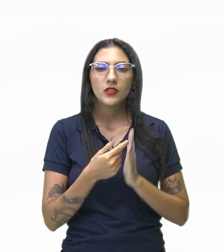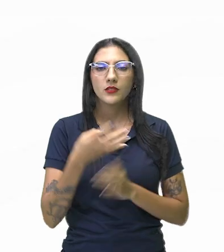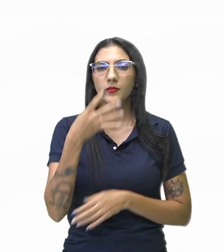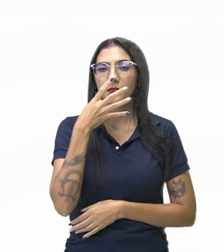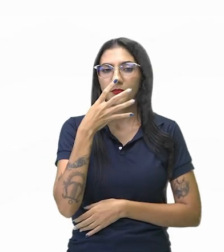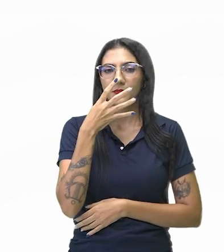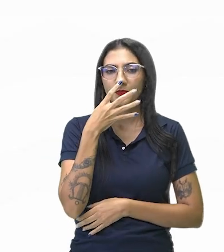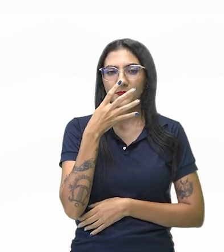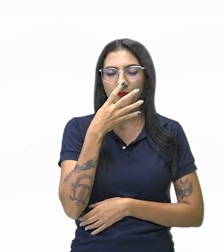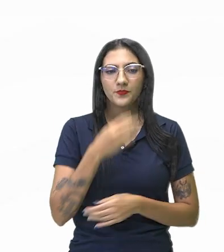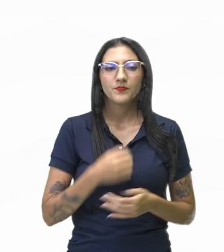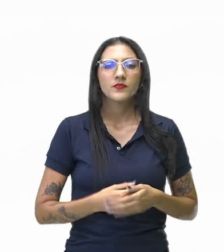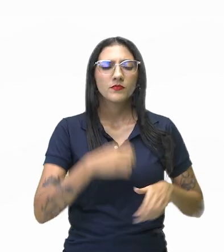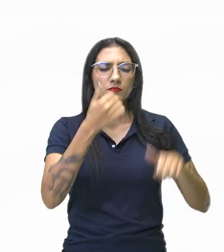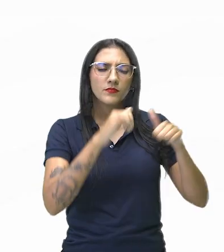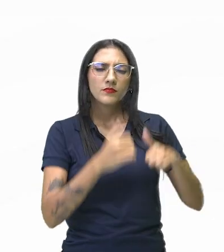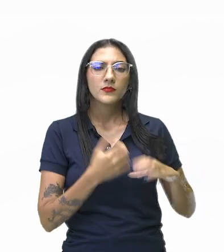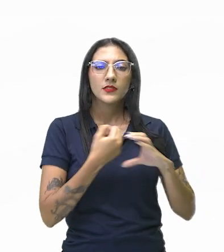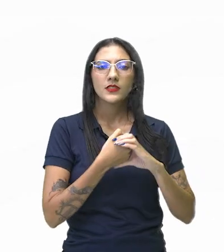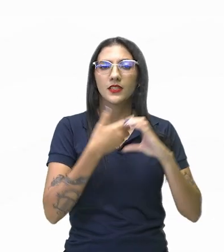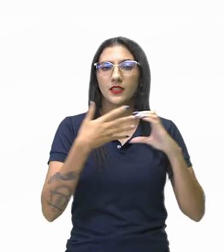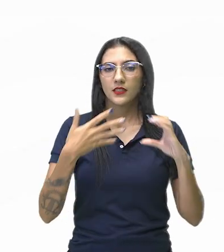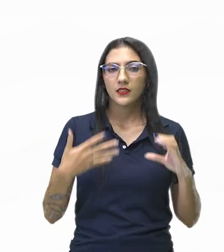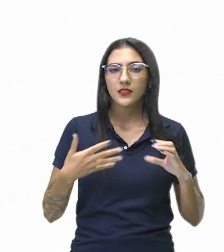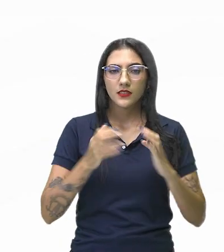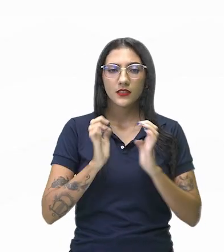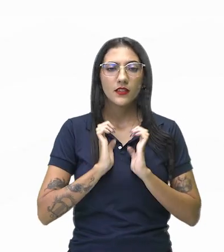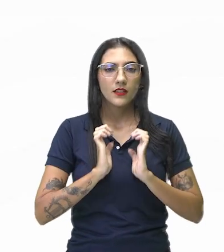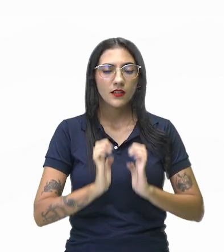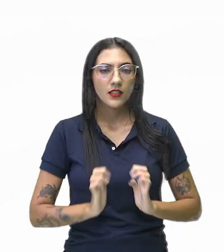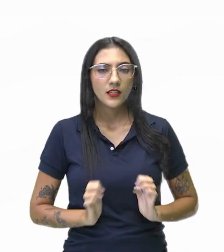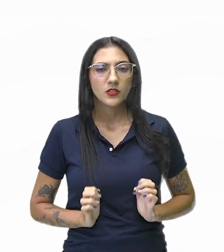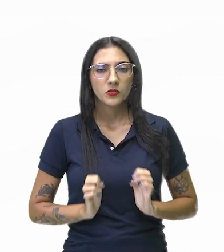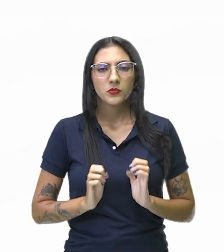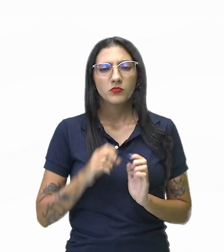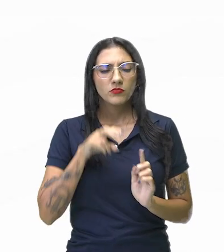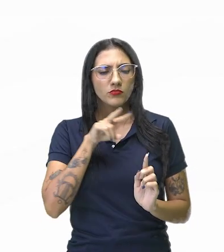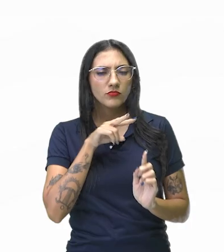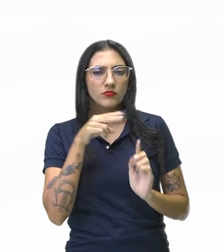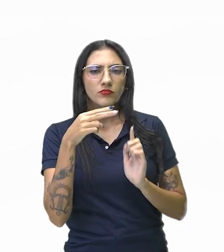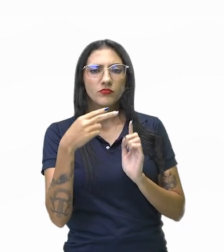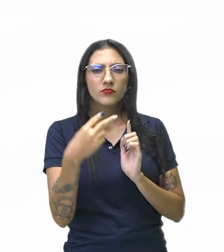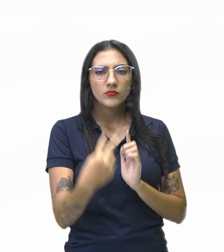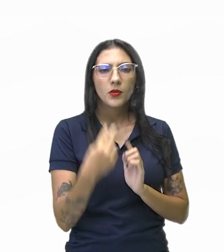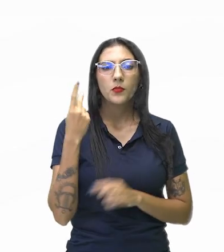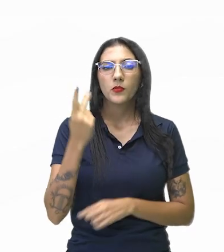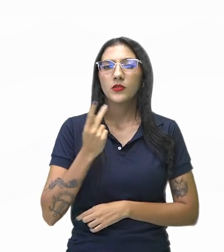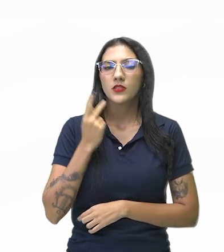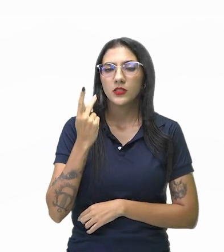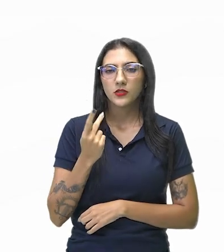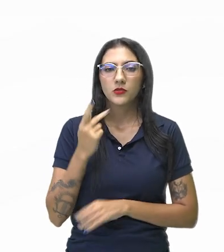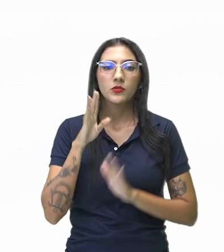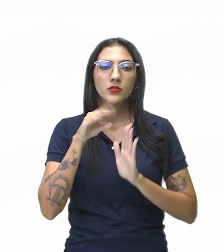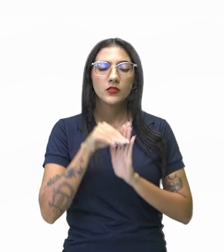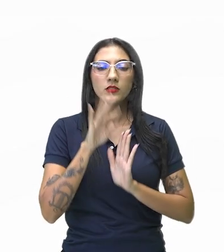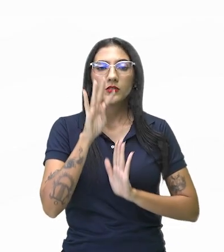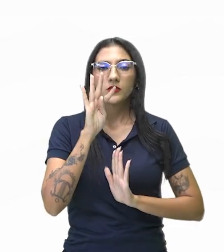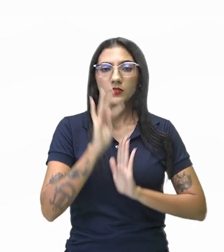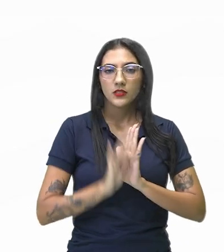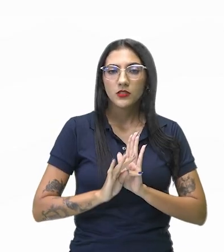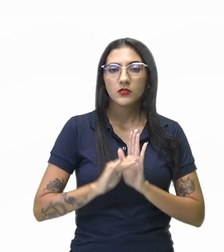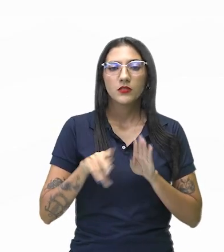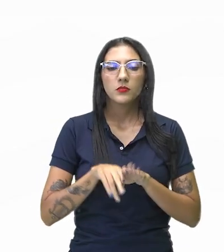sentidos, apreciação, avaliação de aspectos éticos, estéticos e políticos